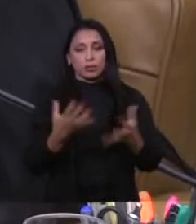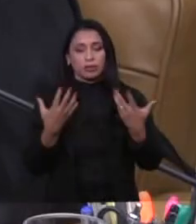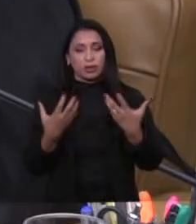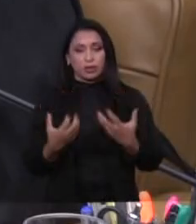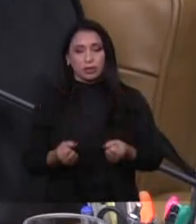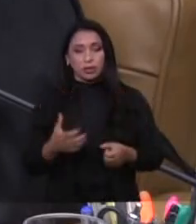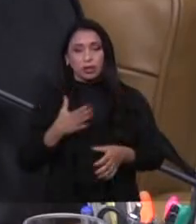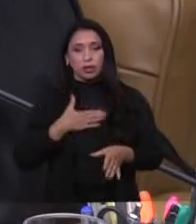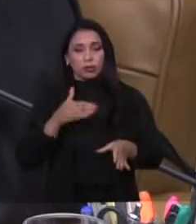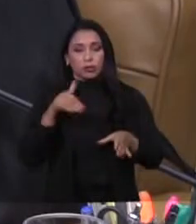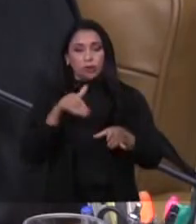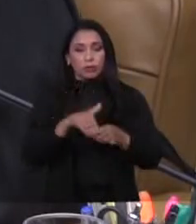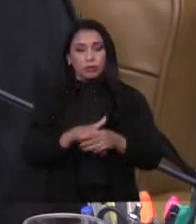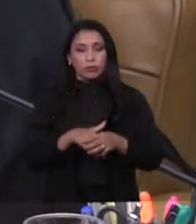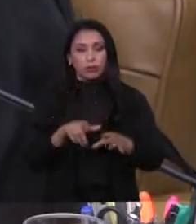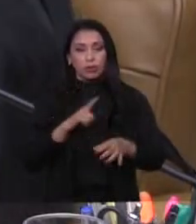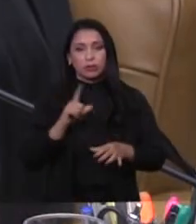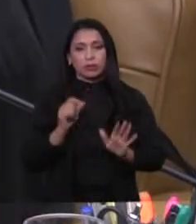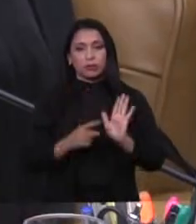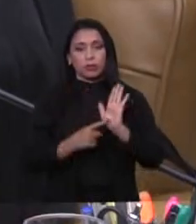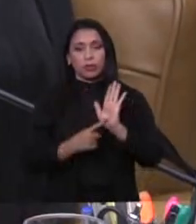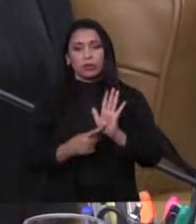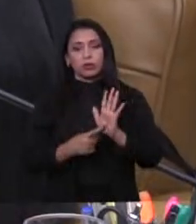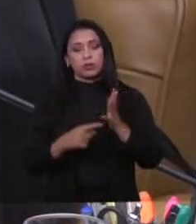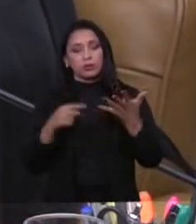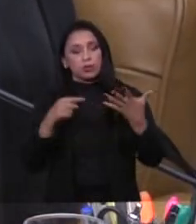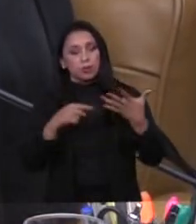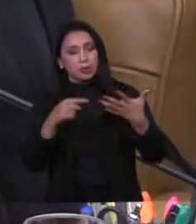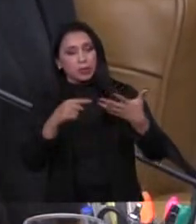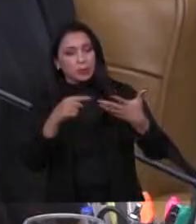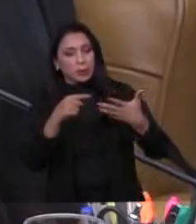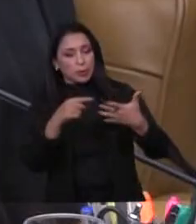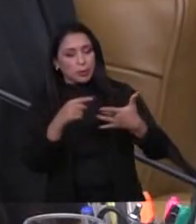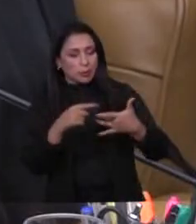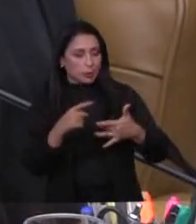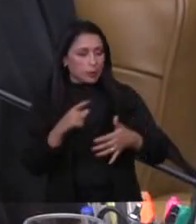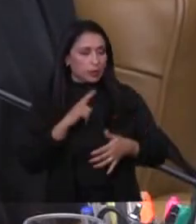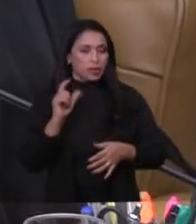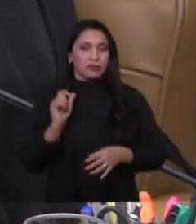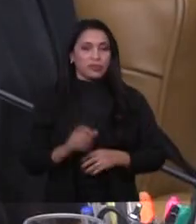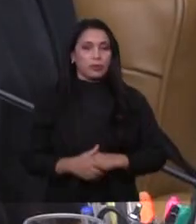trago aqui as razões específicas de cada motivo, com cada